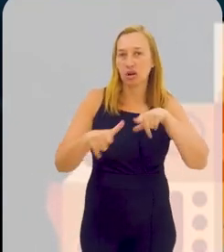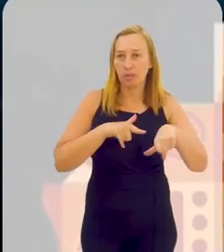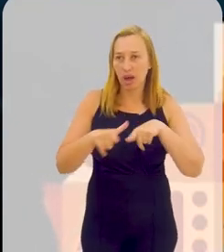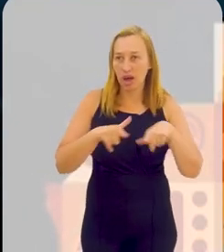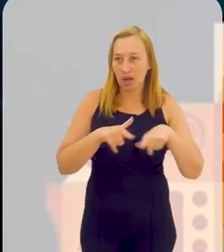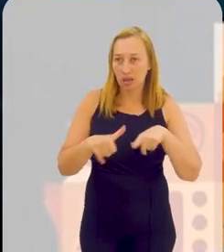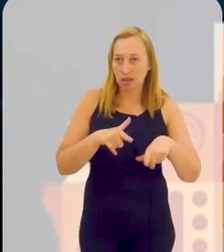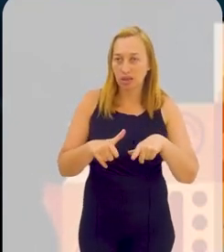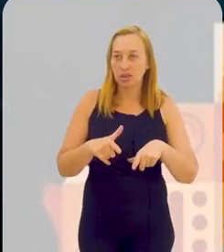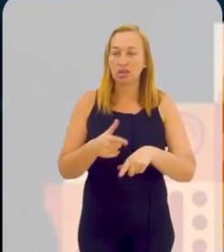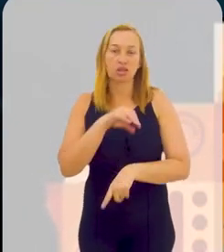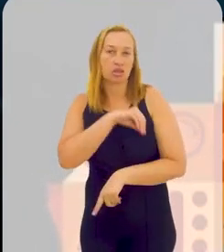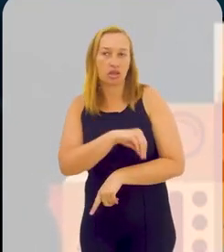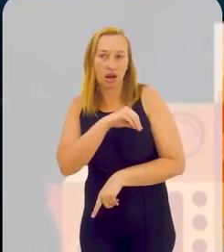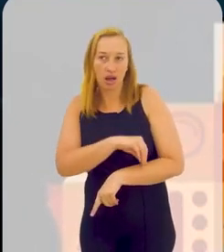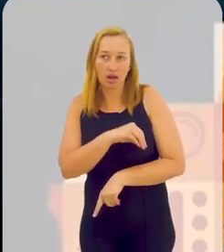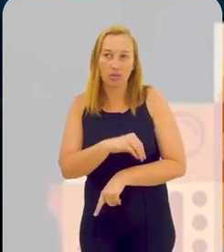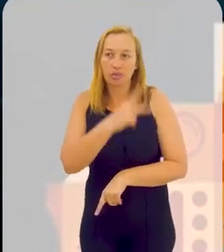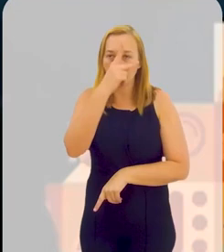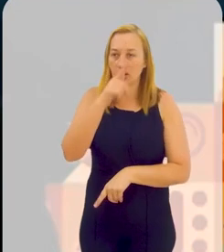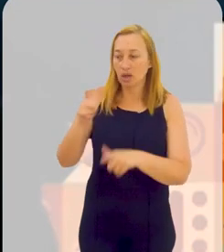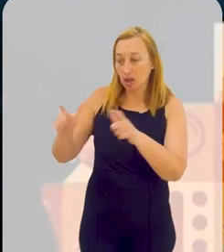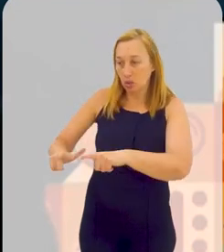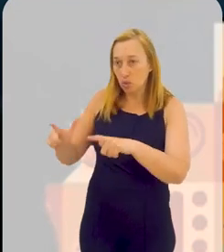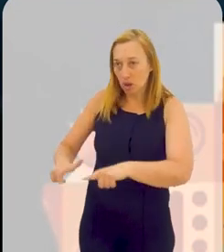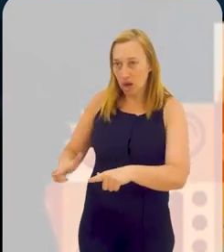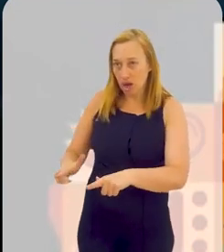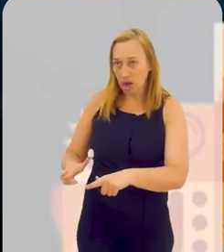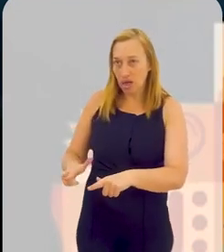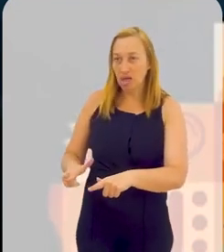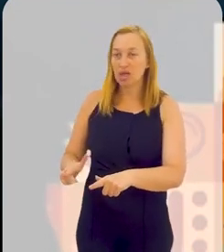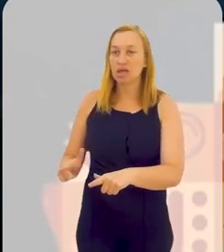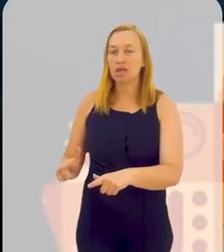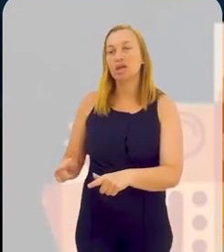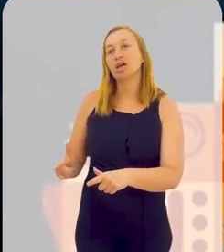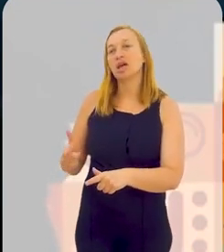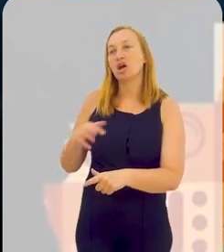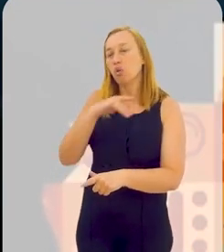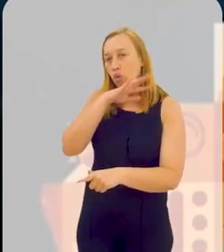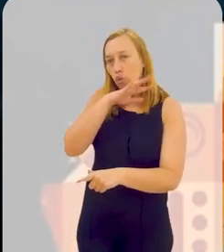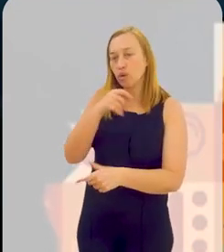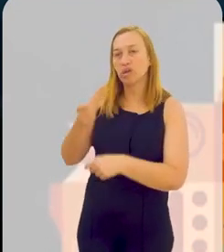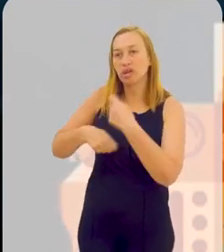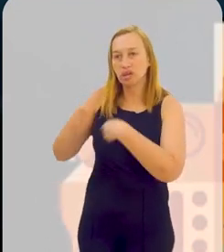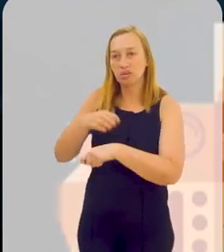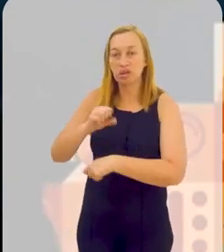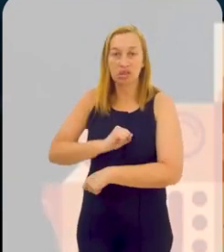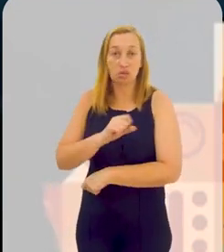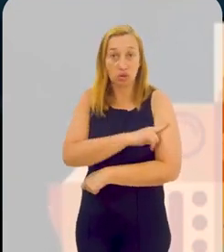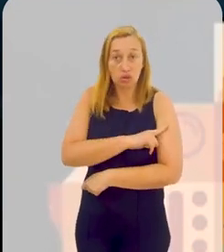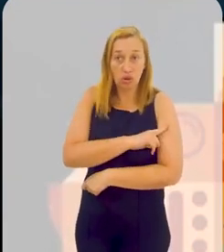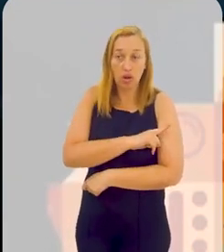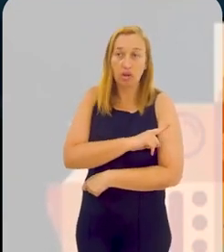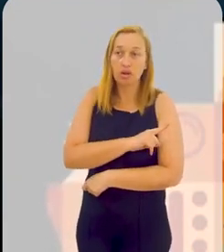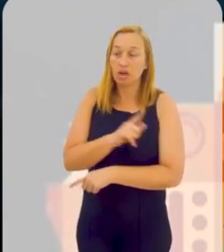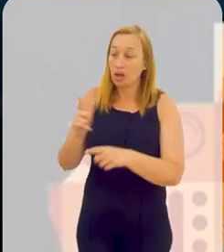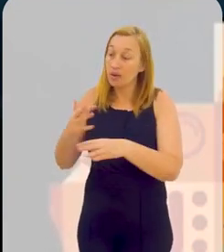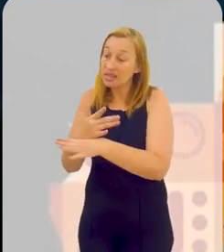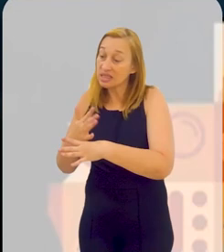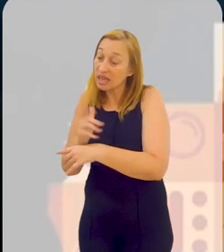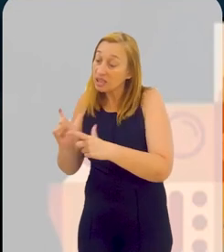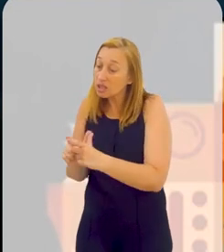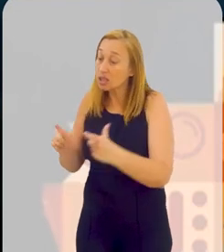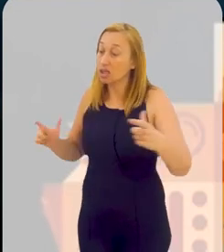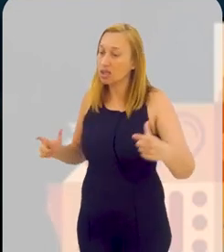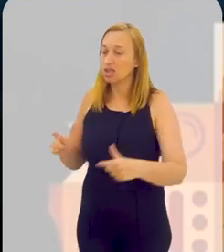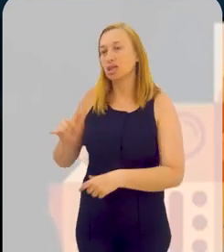muitos empregos e muita renda, especialmente para aquela região, que é uma região relativamente deprimida da economia. Né? São Gonçalo é uma